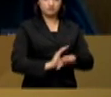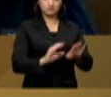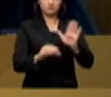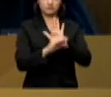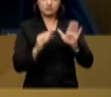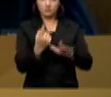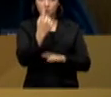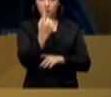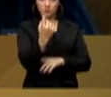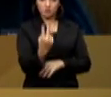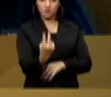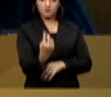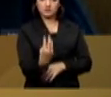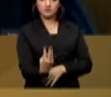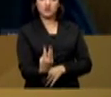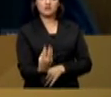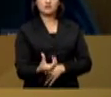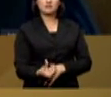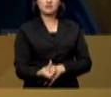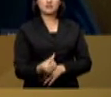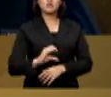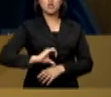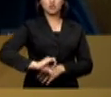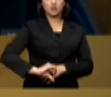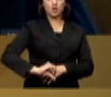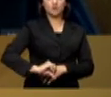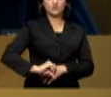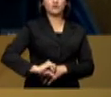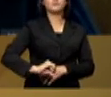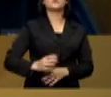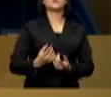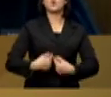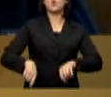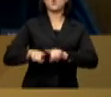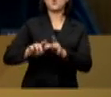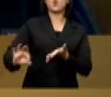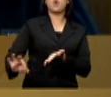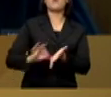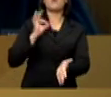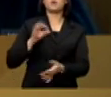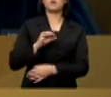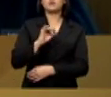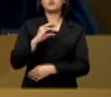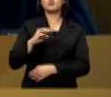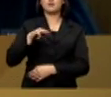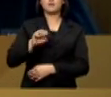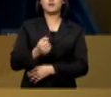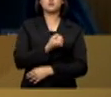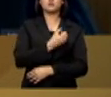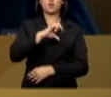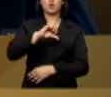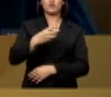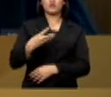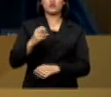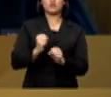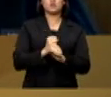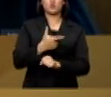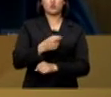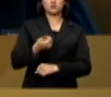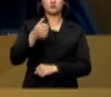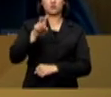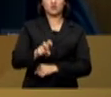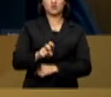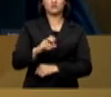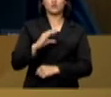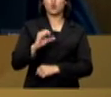cláusulas 1ª, 2ª, 3ª, 6ª e 9ª do convênio ICMS número 93/2015 do